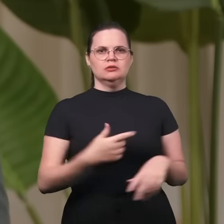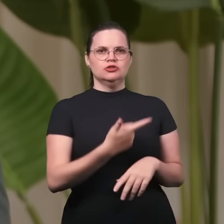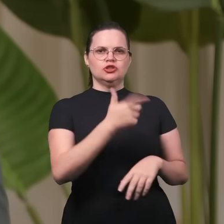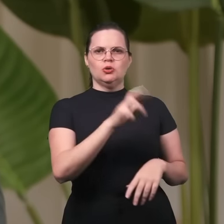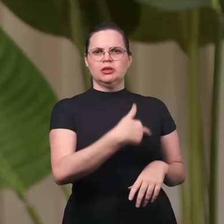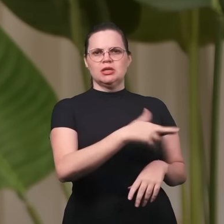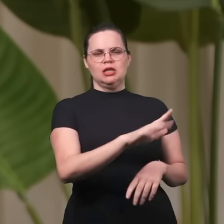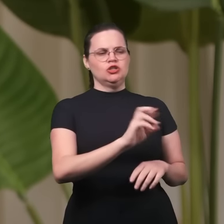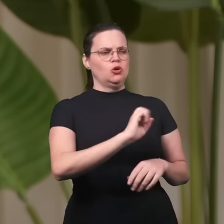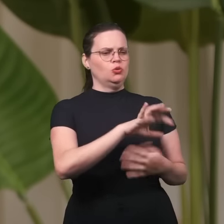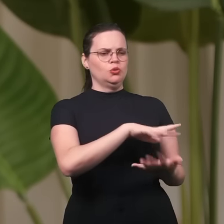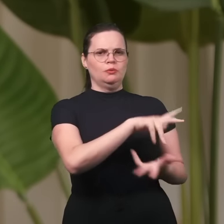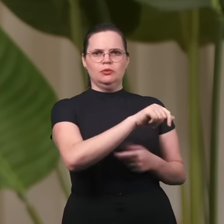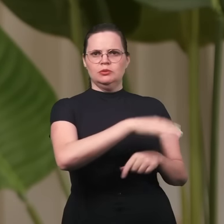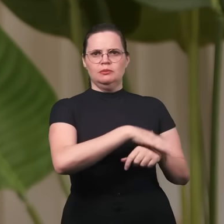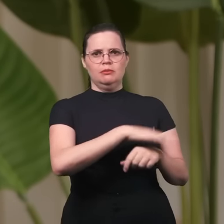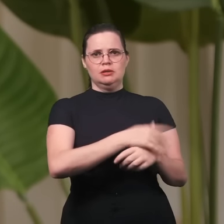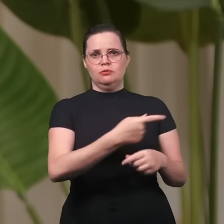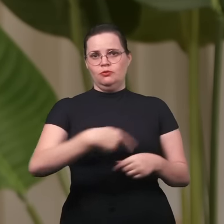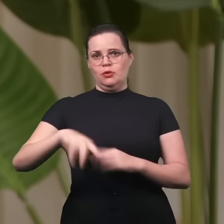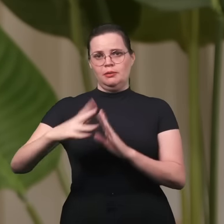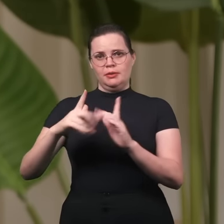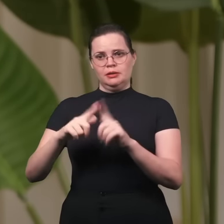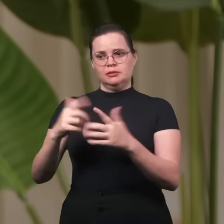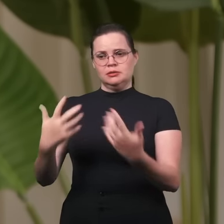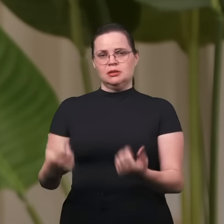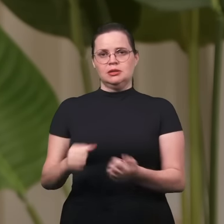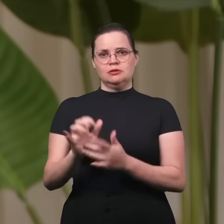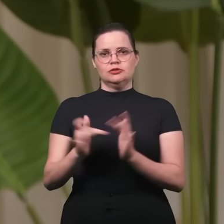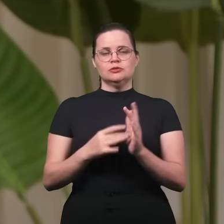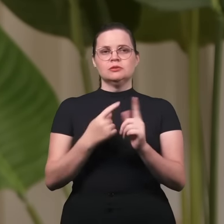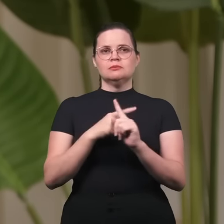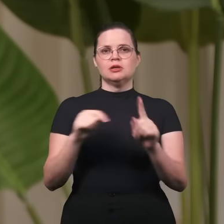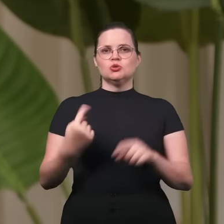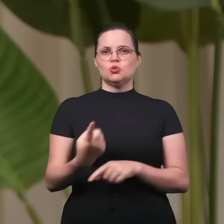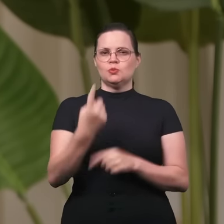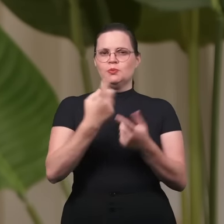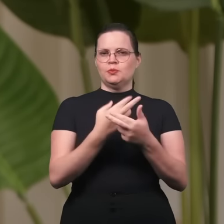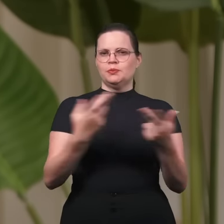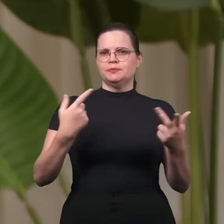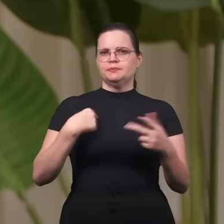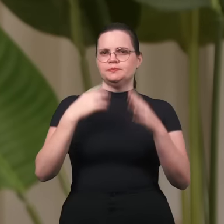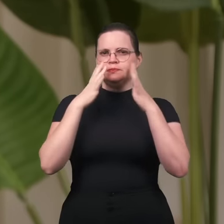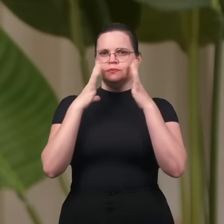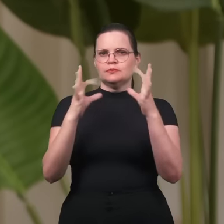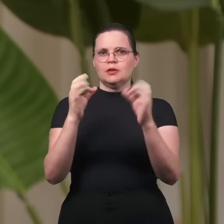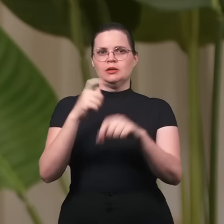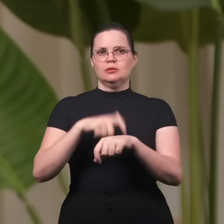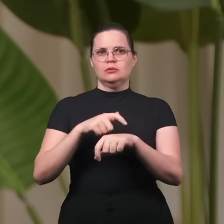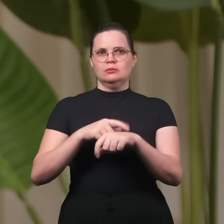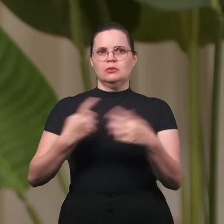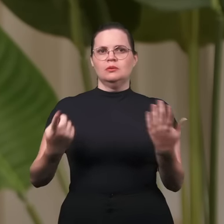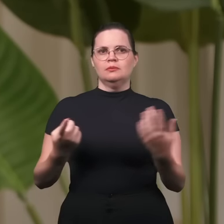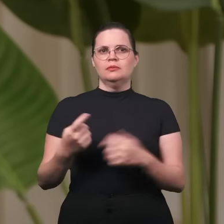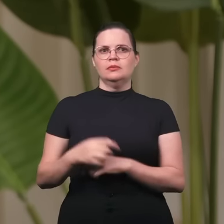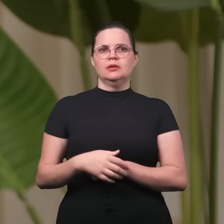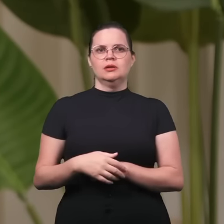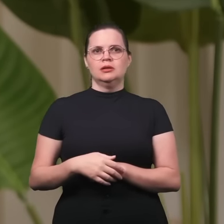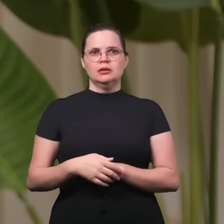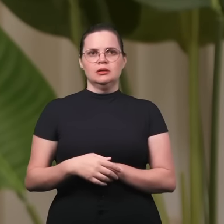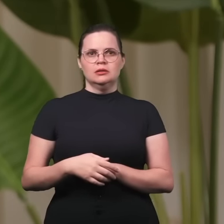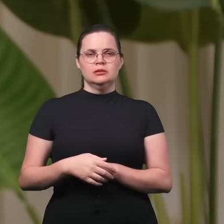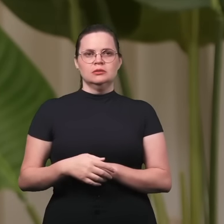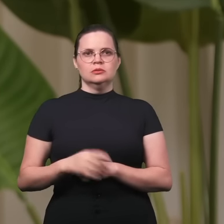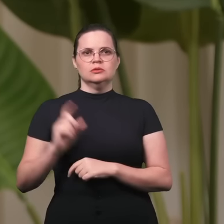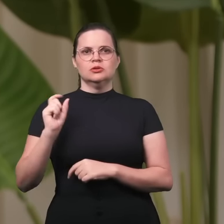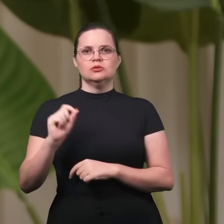outras denominações, mas uma coisa me chamou muita atenção, queridos. Quando chegamos na obra, muitas coisas chamaram nossa